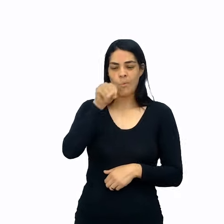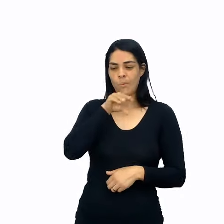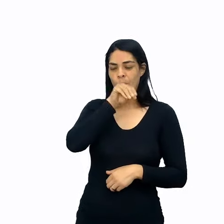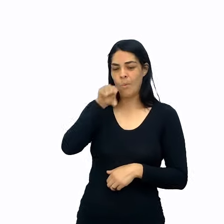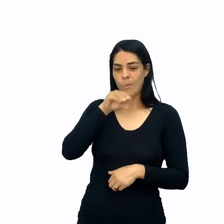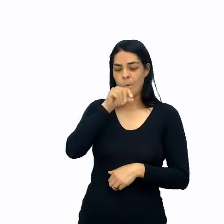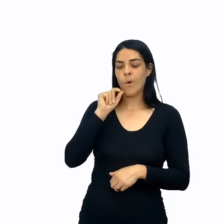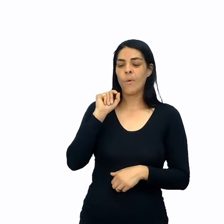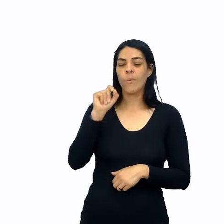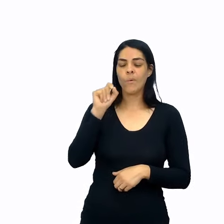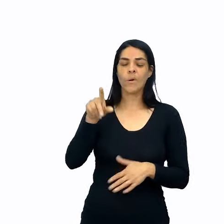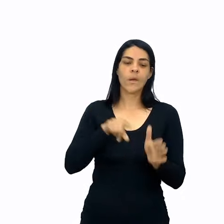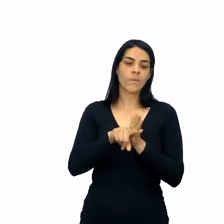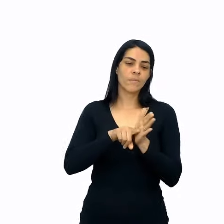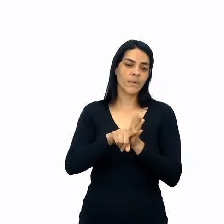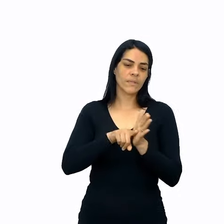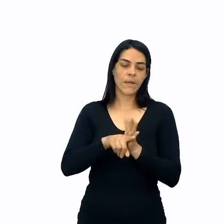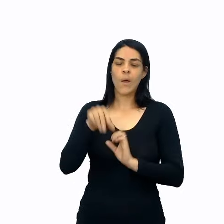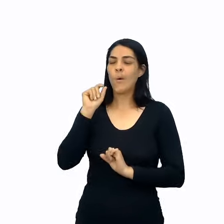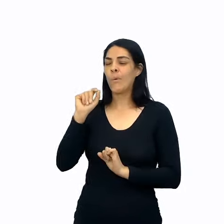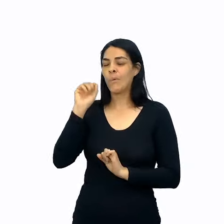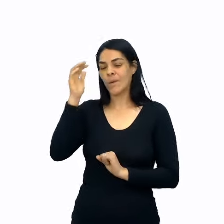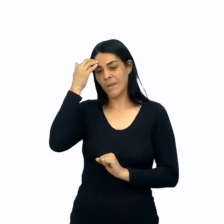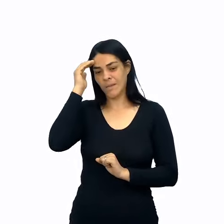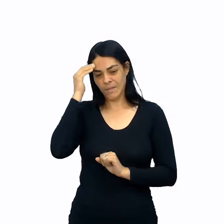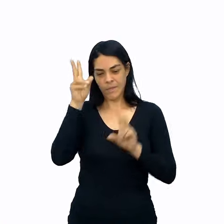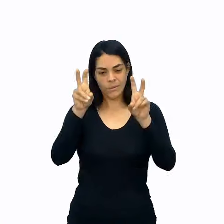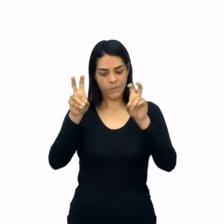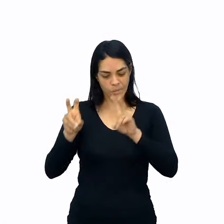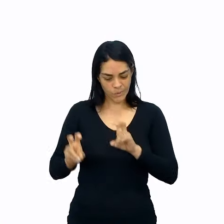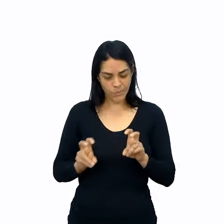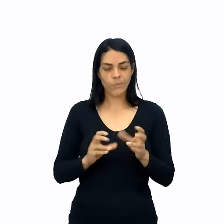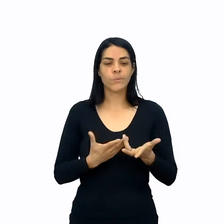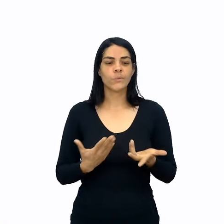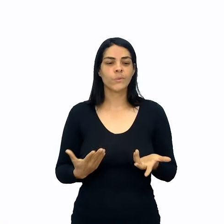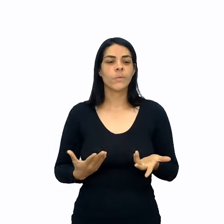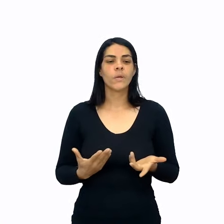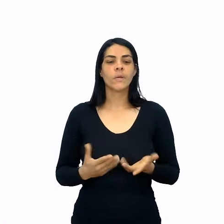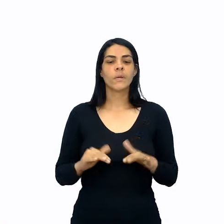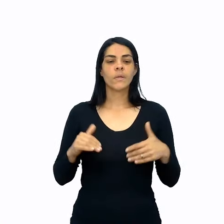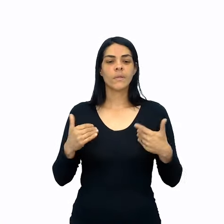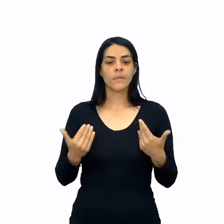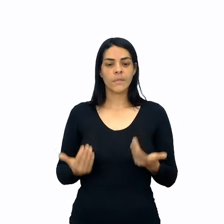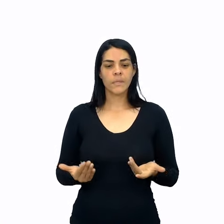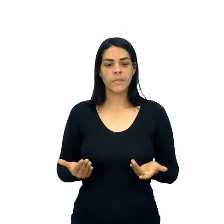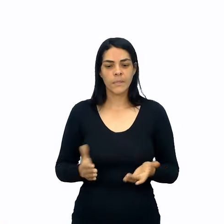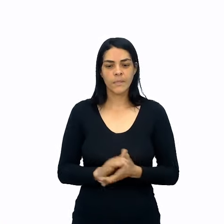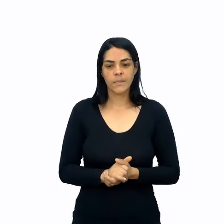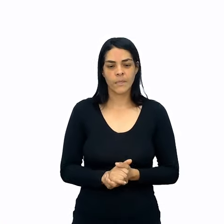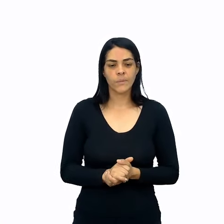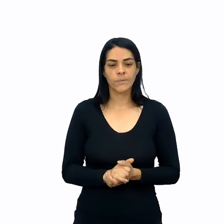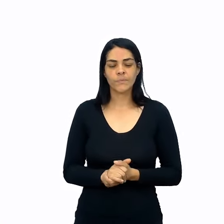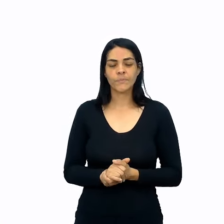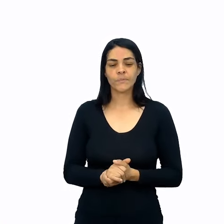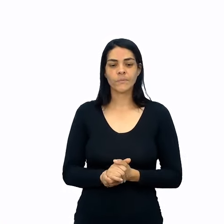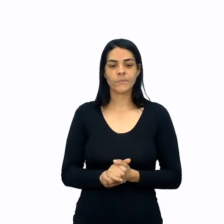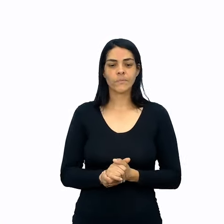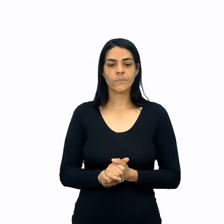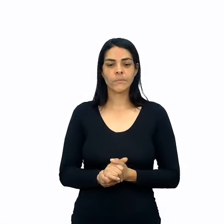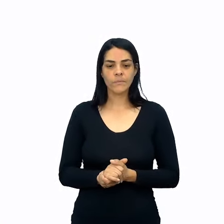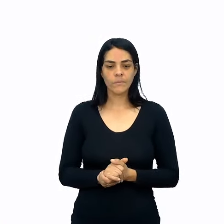pesquisaram e o que entenderam sobre determinado gênero. Então, está muito no campo do expositivo, né?